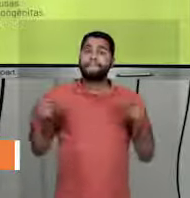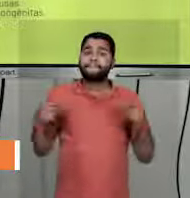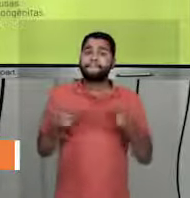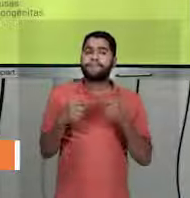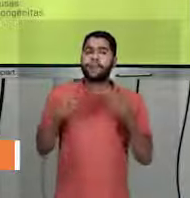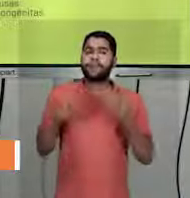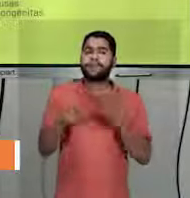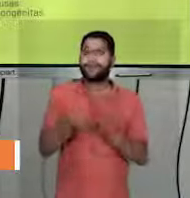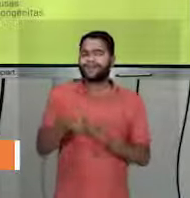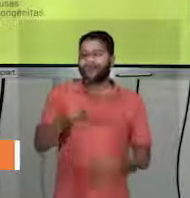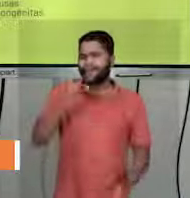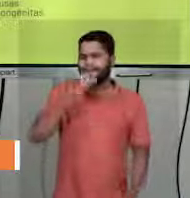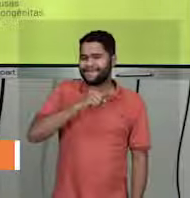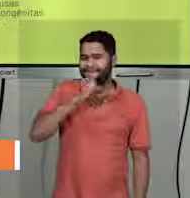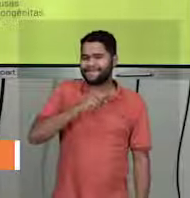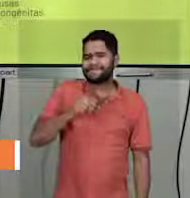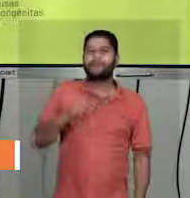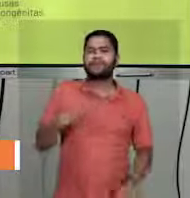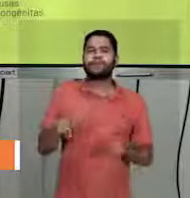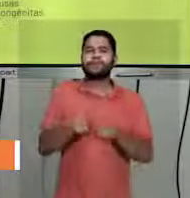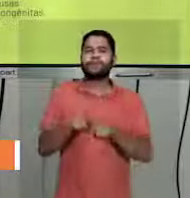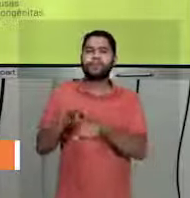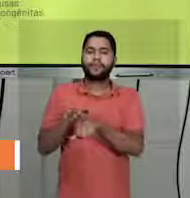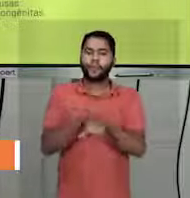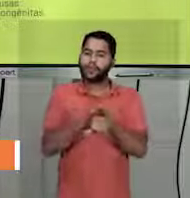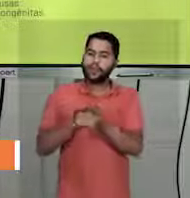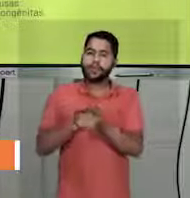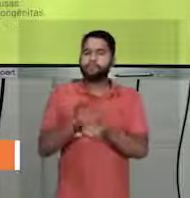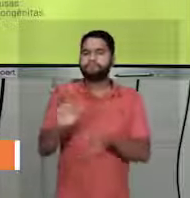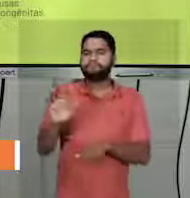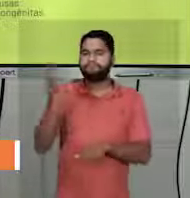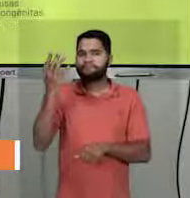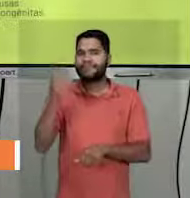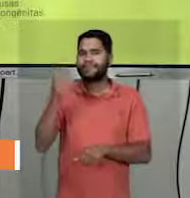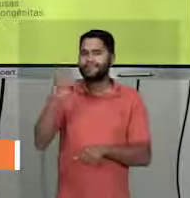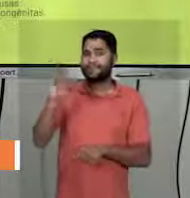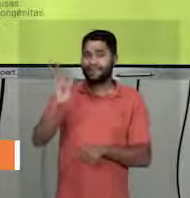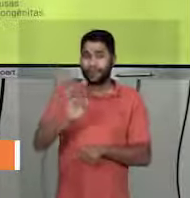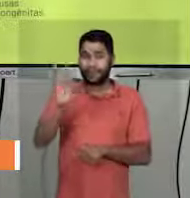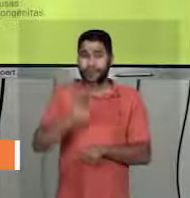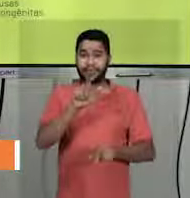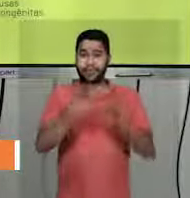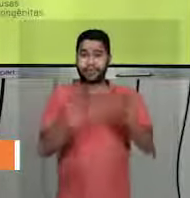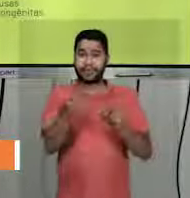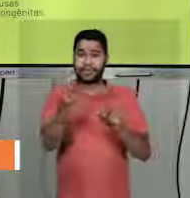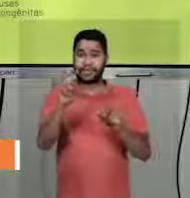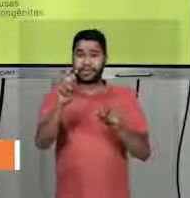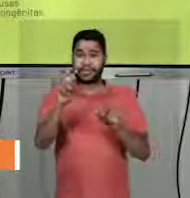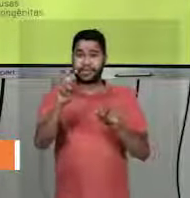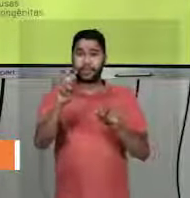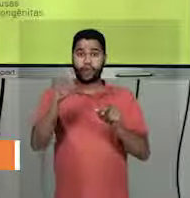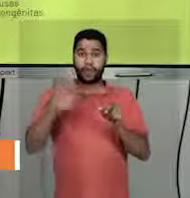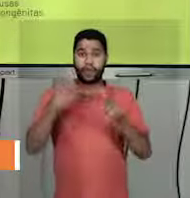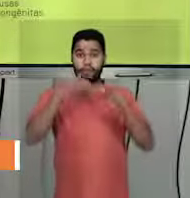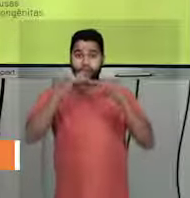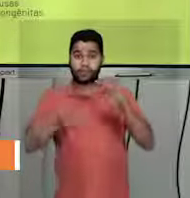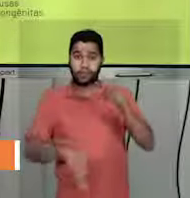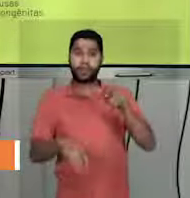ao envelhecimento. É uma doença que afeta cerca de 10% das pessoas com menos de 65 anos e